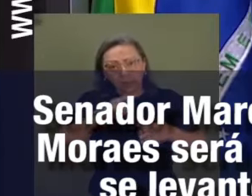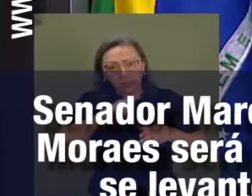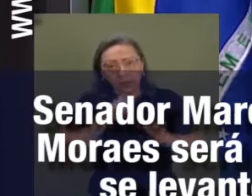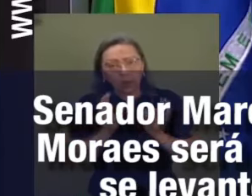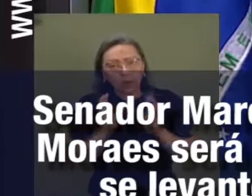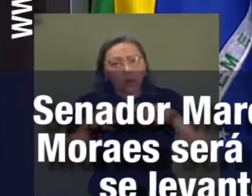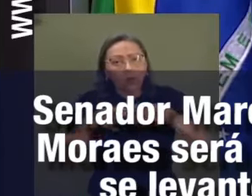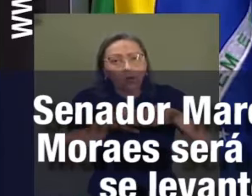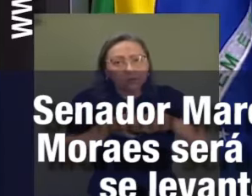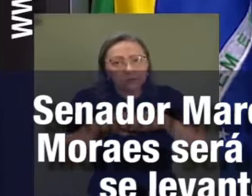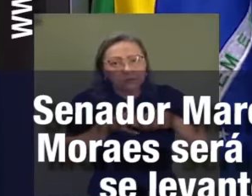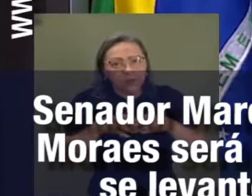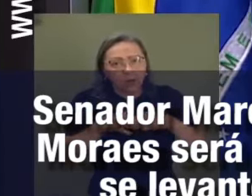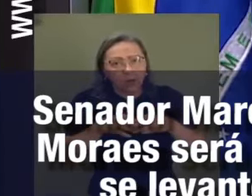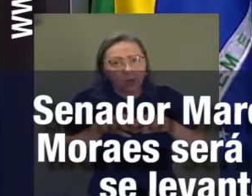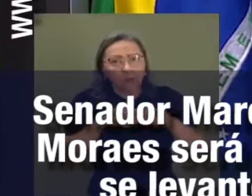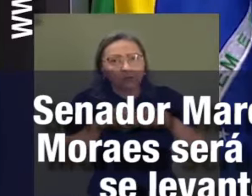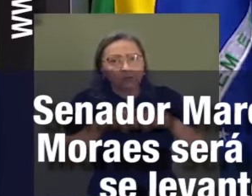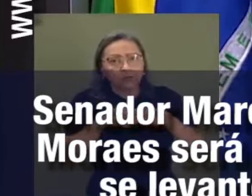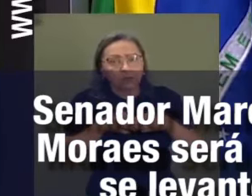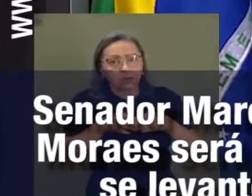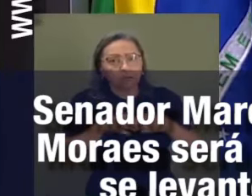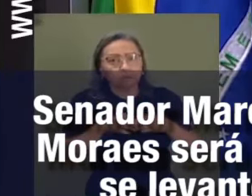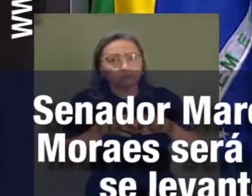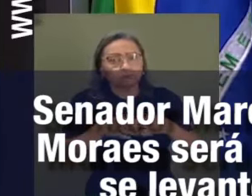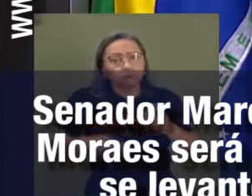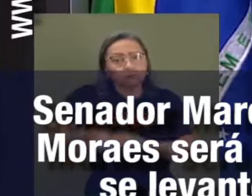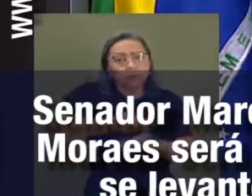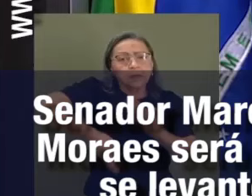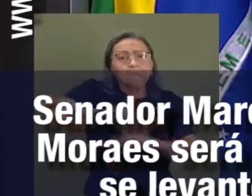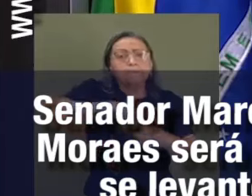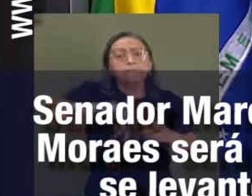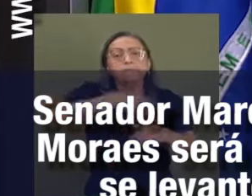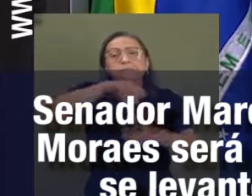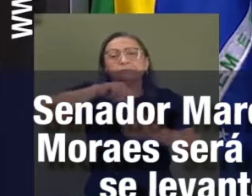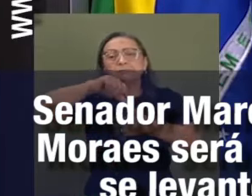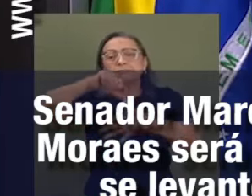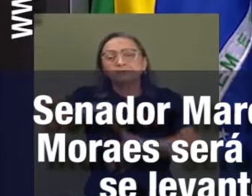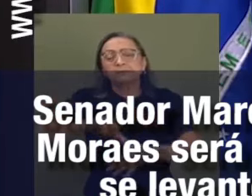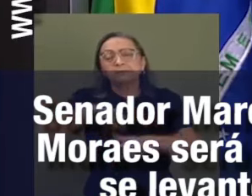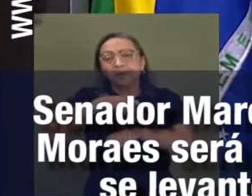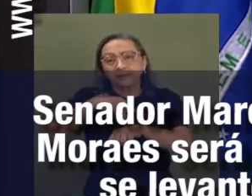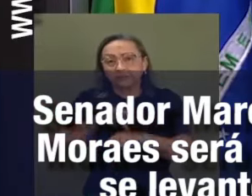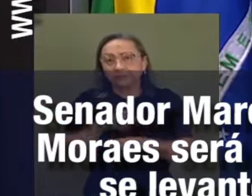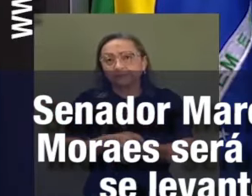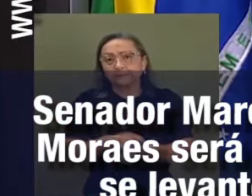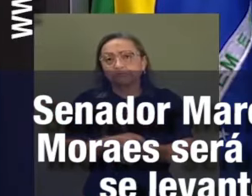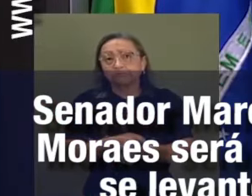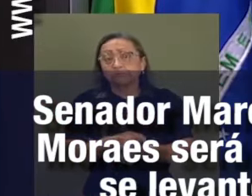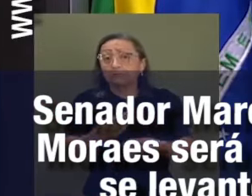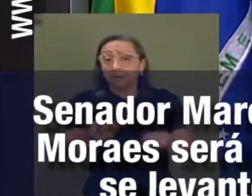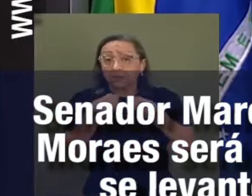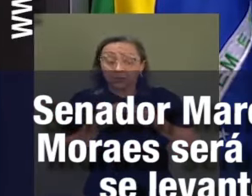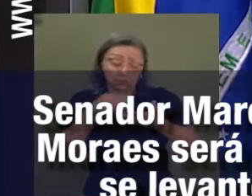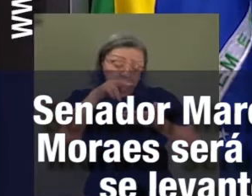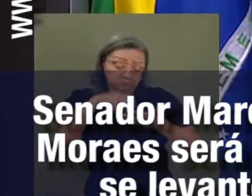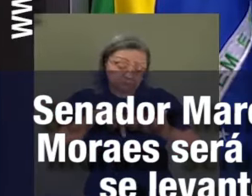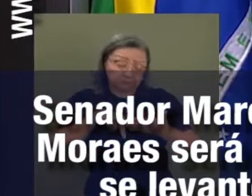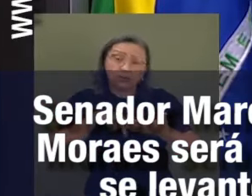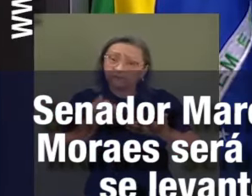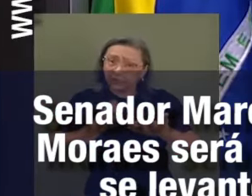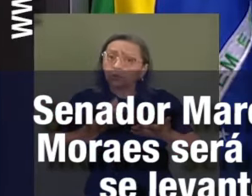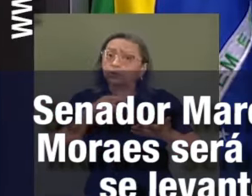Interamericana de Direitos Humanos, está aqui da OEA, que me enviou esse documento dizendo que está se comprovando as